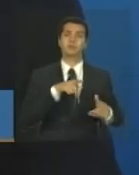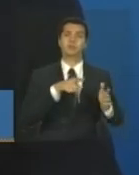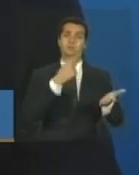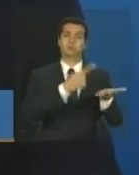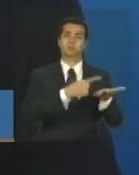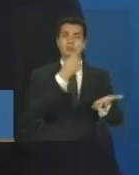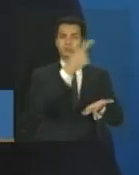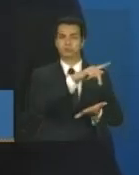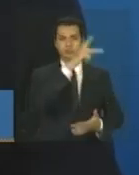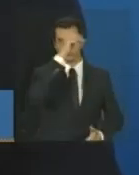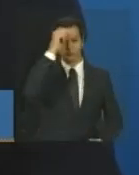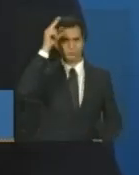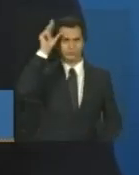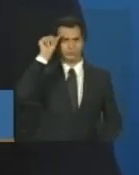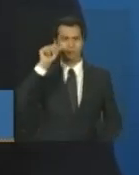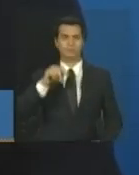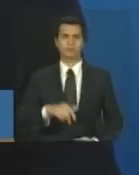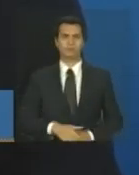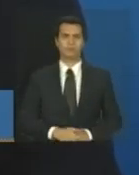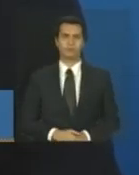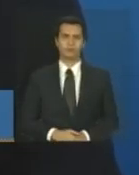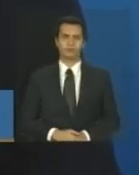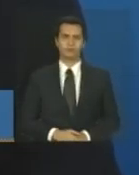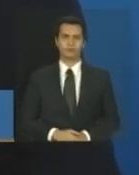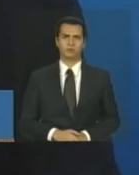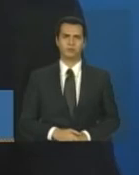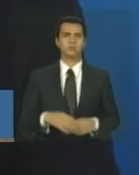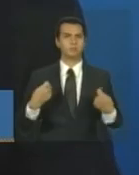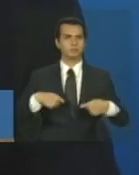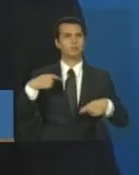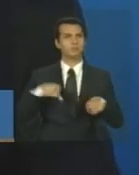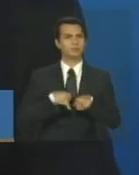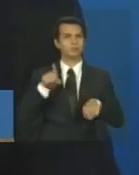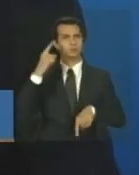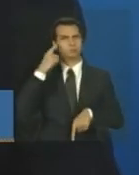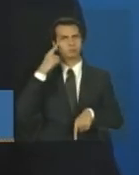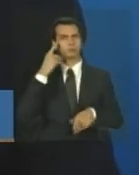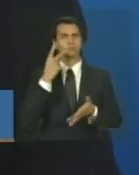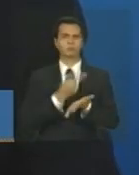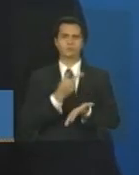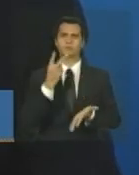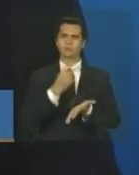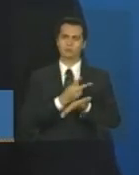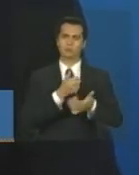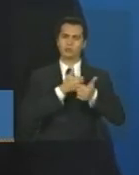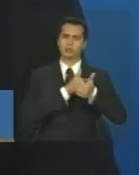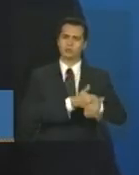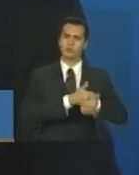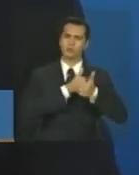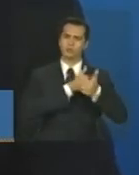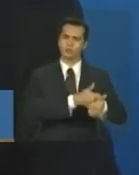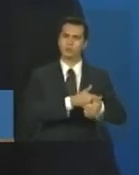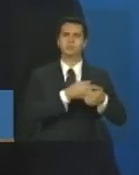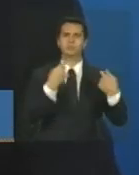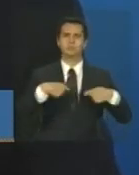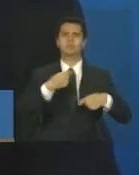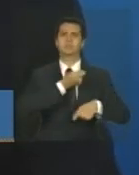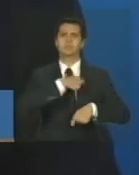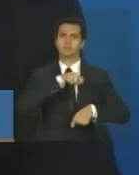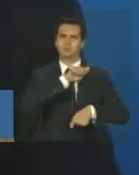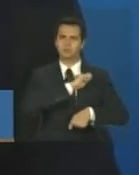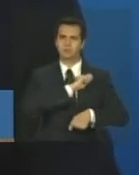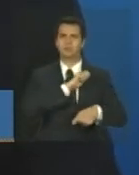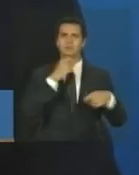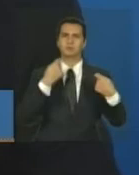isso né e fazer isso de forma bem consciente acompanhar te acompanhara precisa fiscalizar